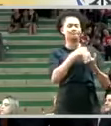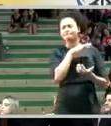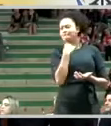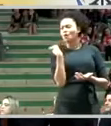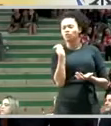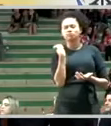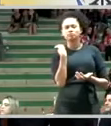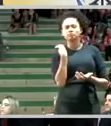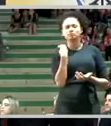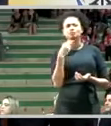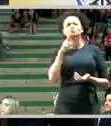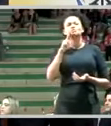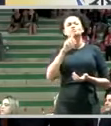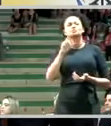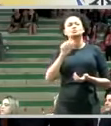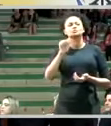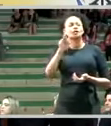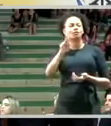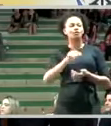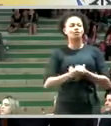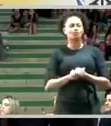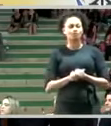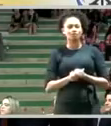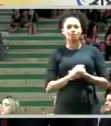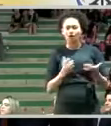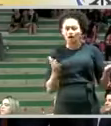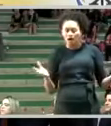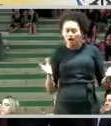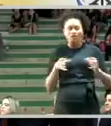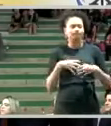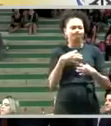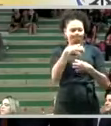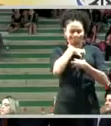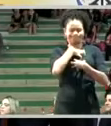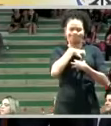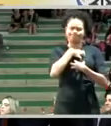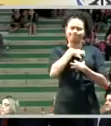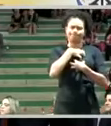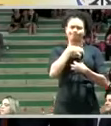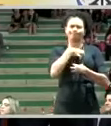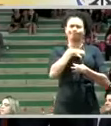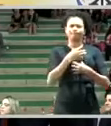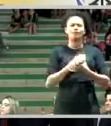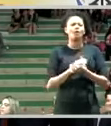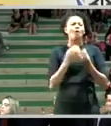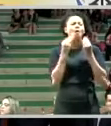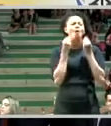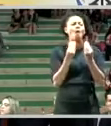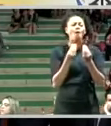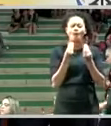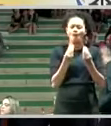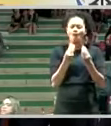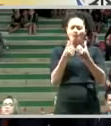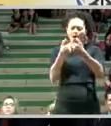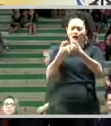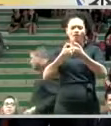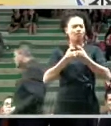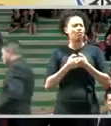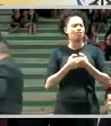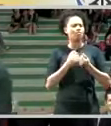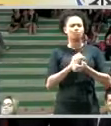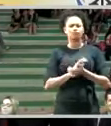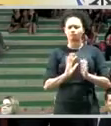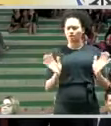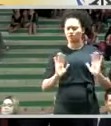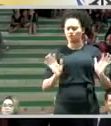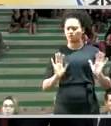Uzá. Ele ficou tão decepcionado que disse: "Como é que essa arca pode vir a mim? Vou levar, mas não.